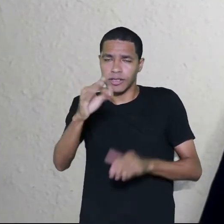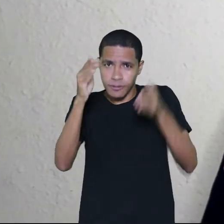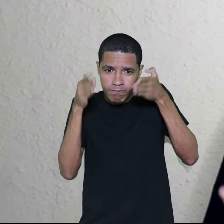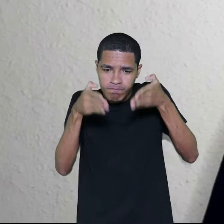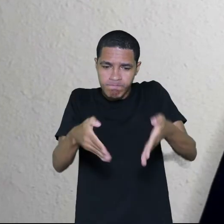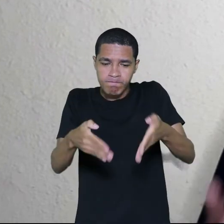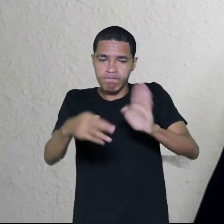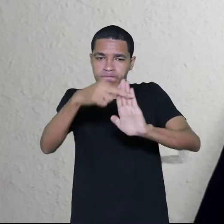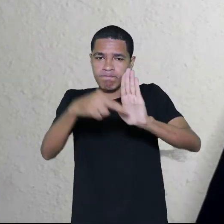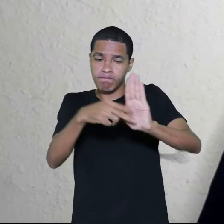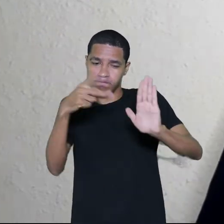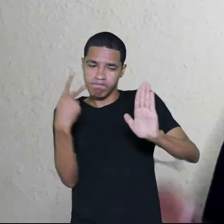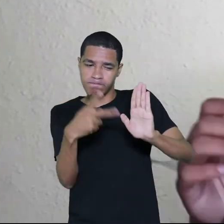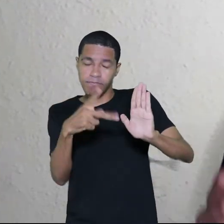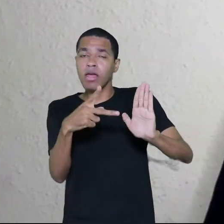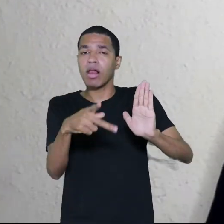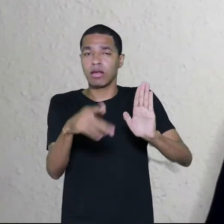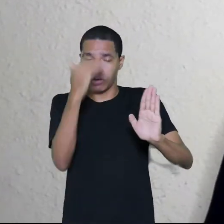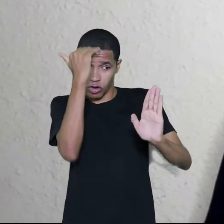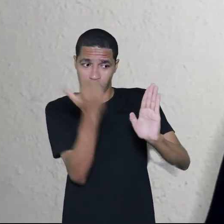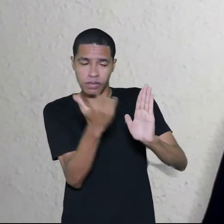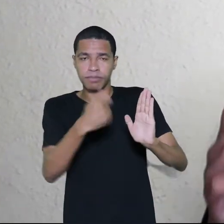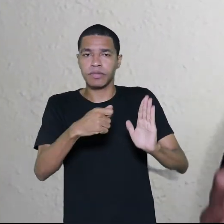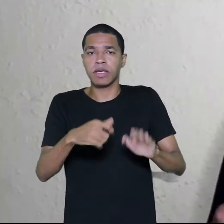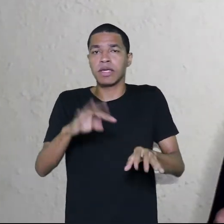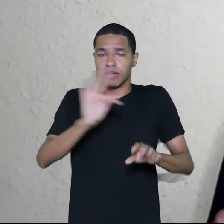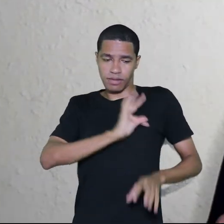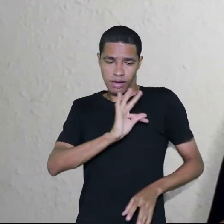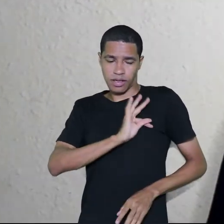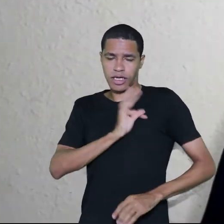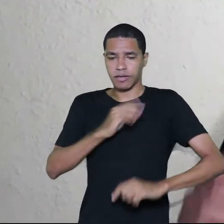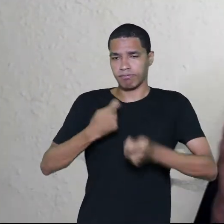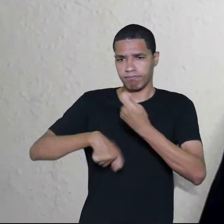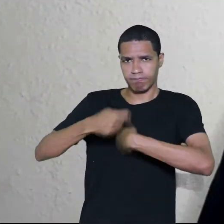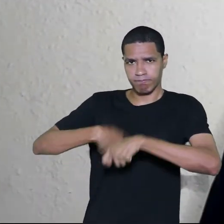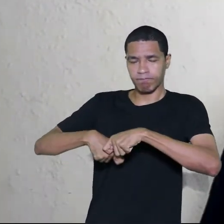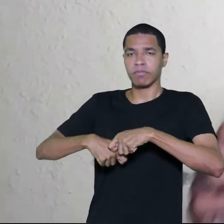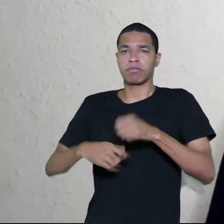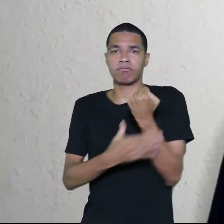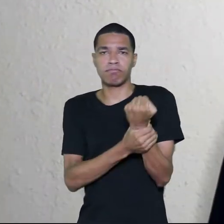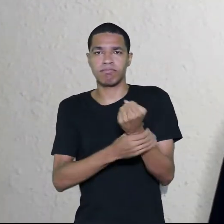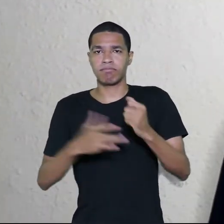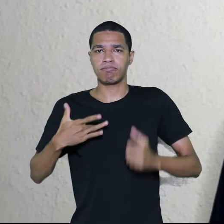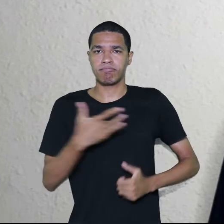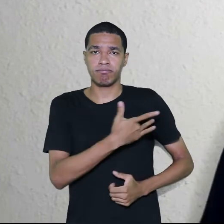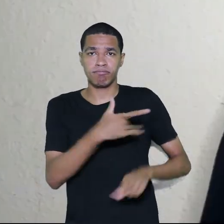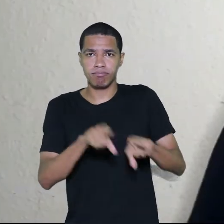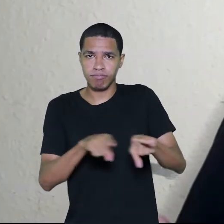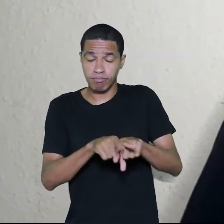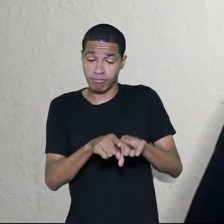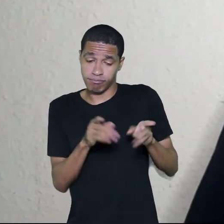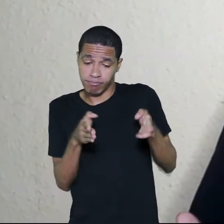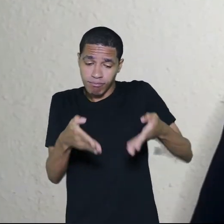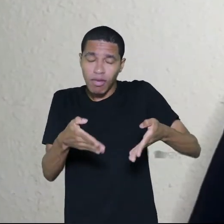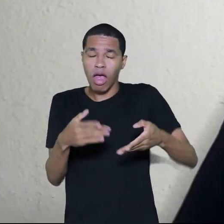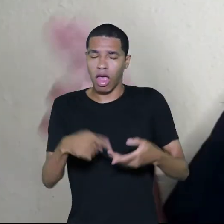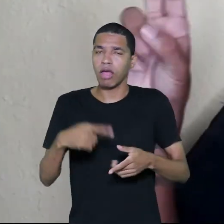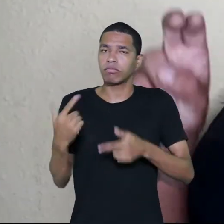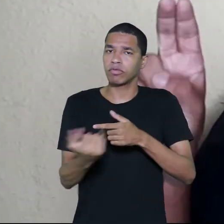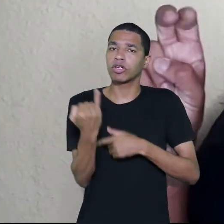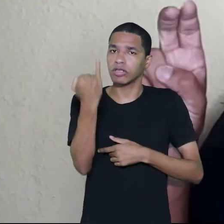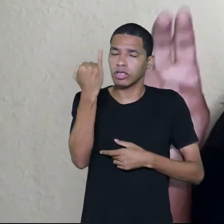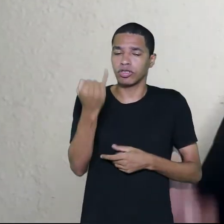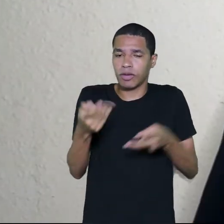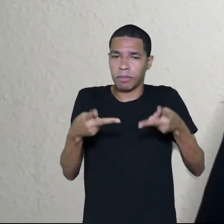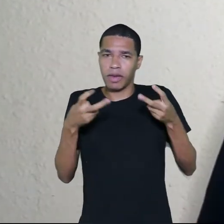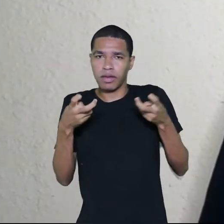normas específicas, que são elas: instruções técnicas e administrativas de segurança e de saúde. Esse fator é o